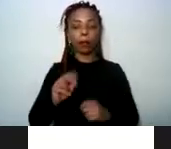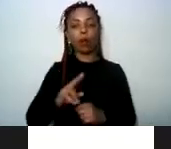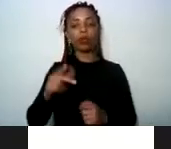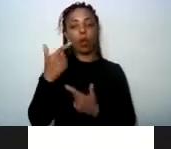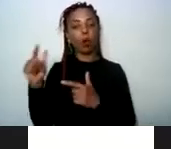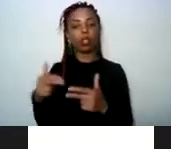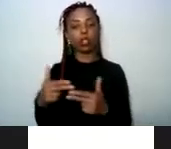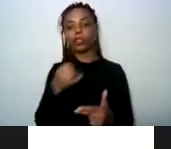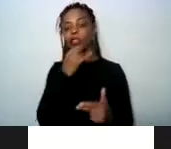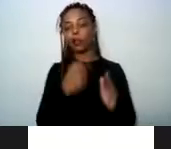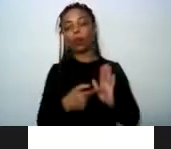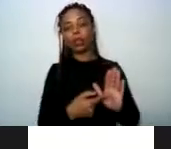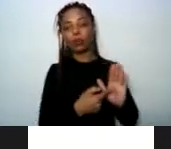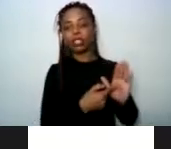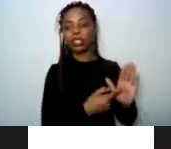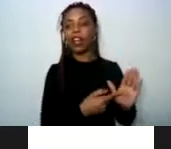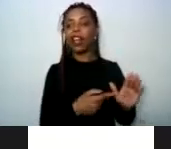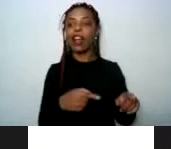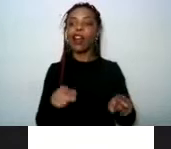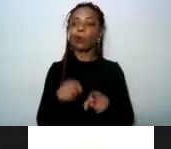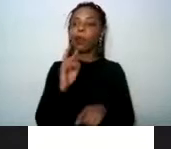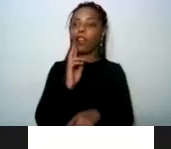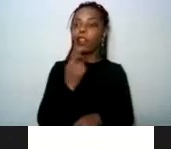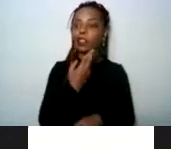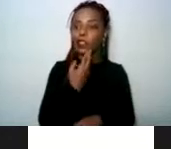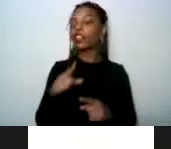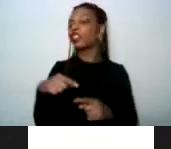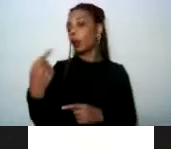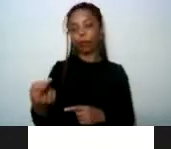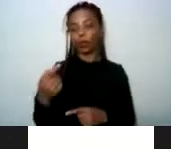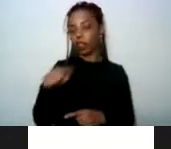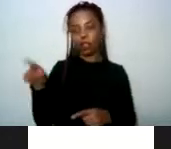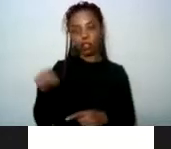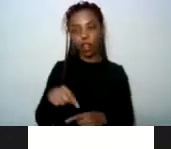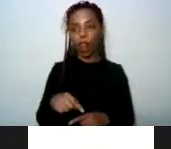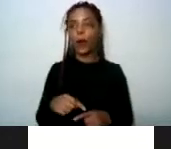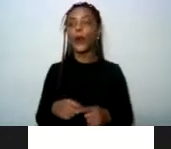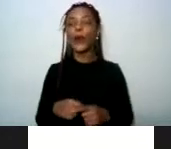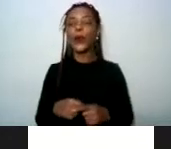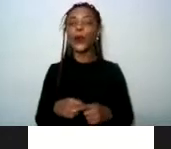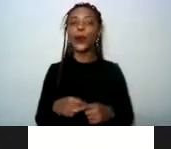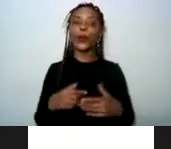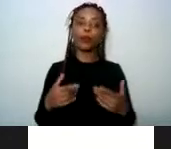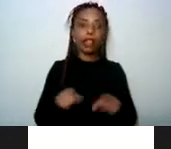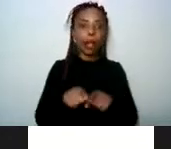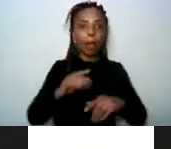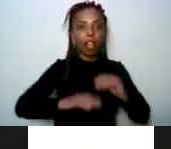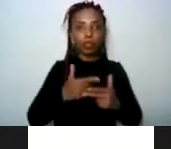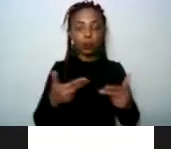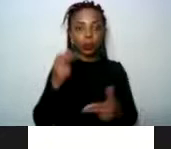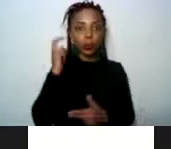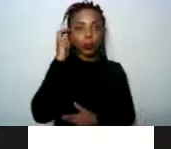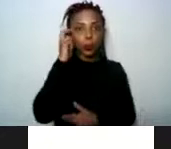exposição, a restaurante que no final não foi executado, a atividades culturais, onde a gente sabe que